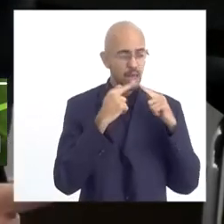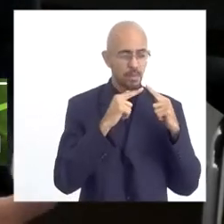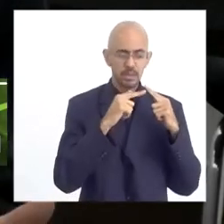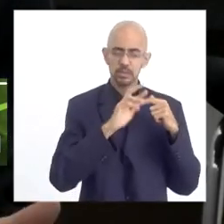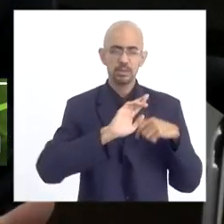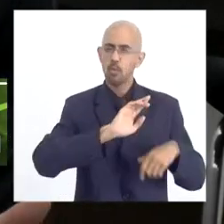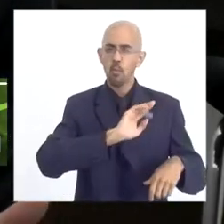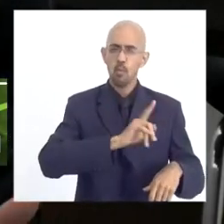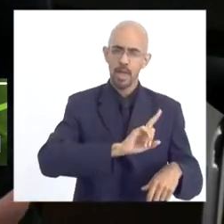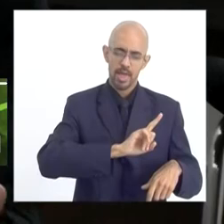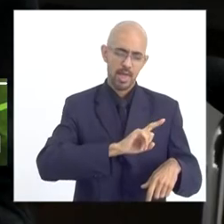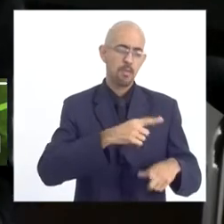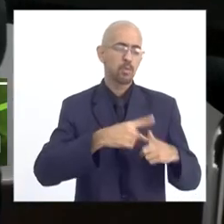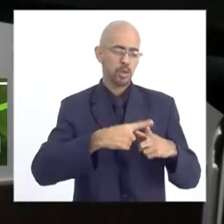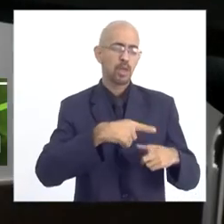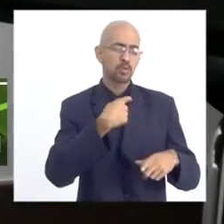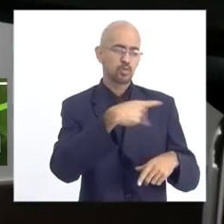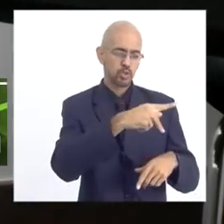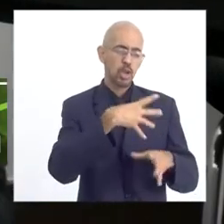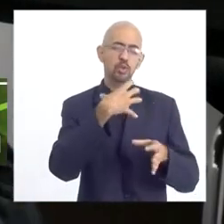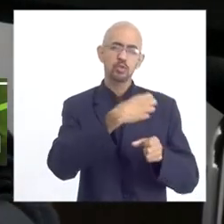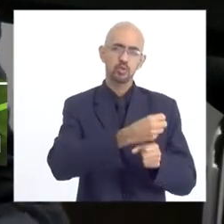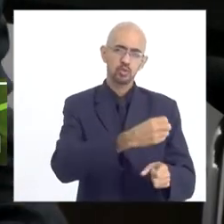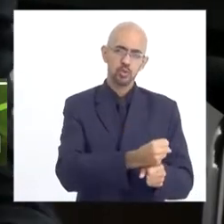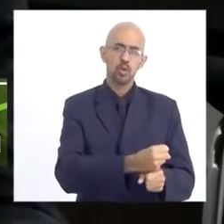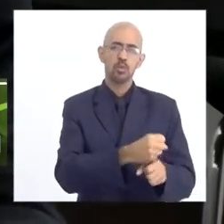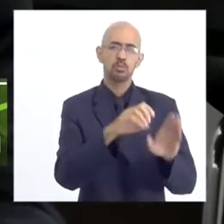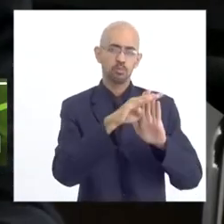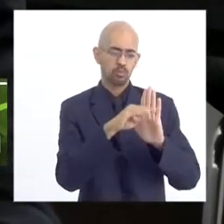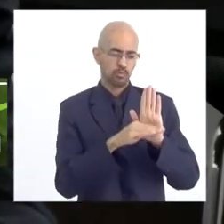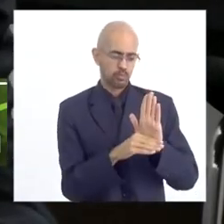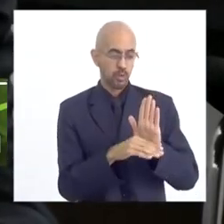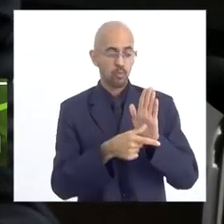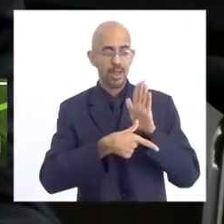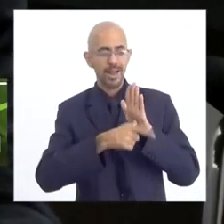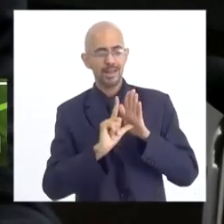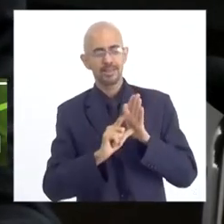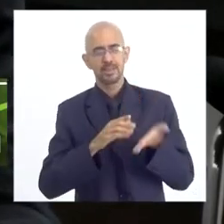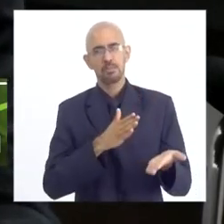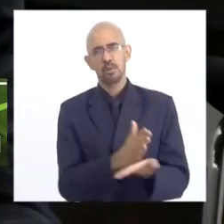foi antes da aprovação da lei da reposição.